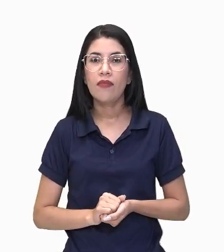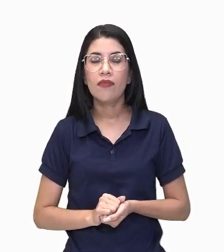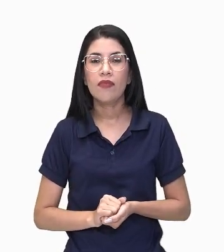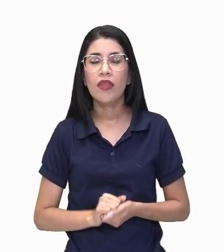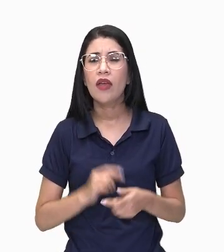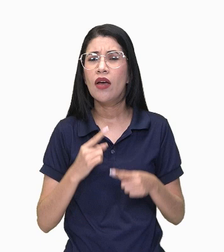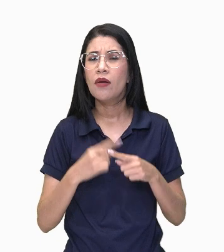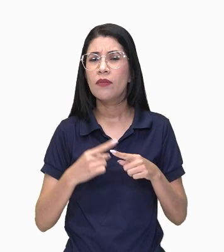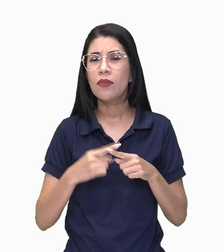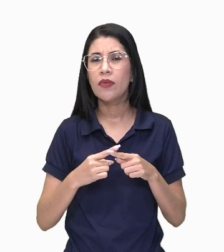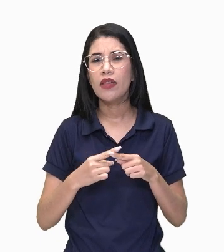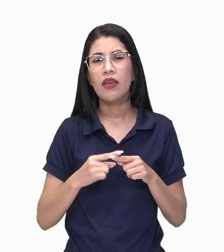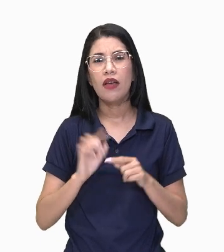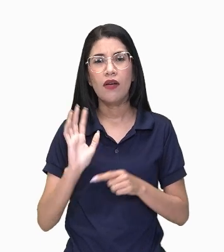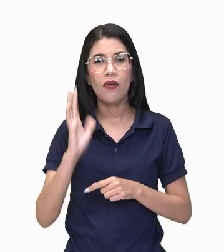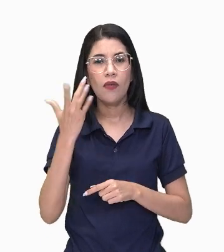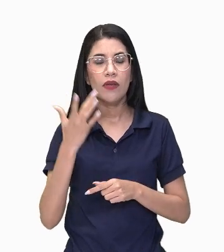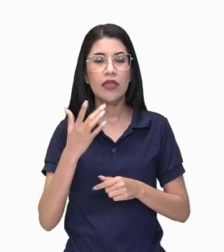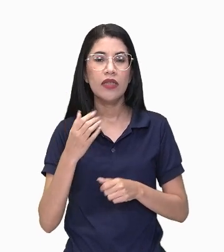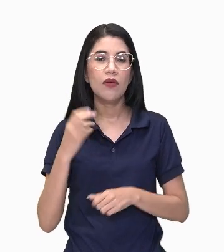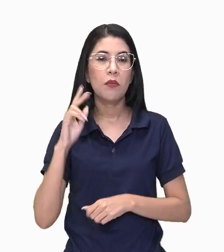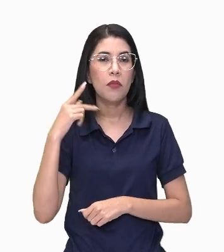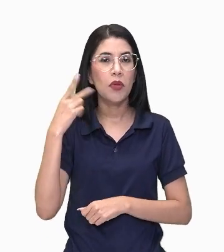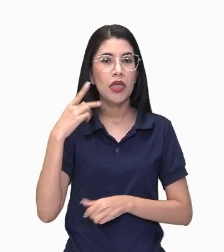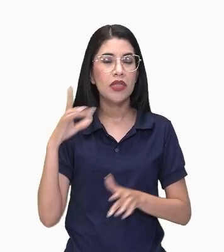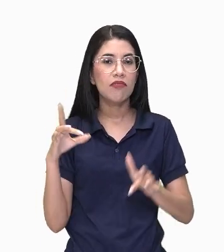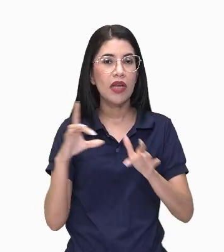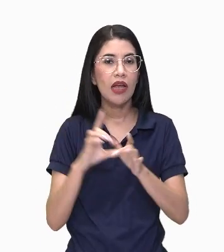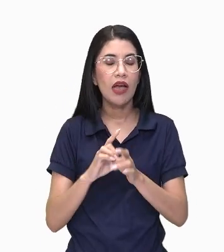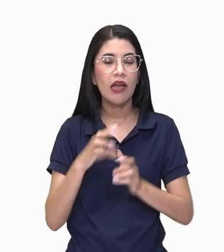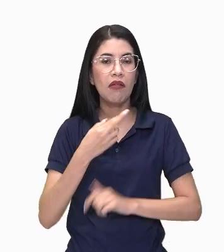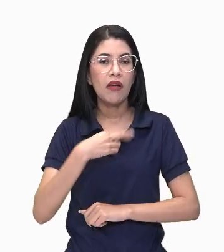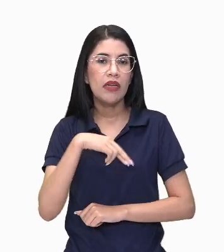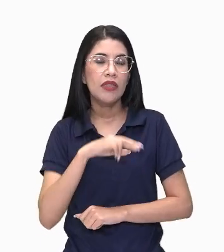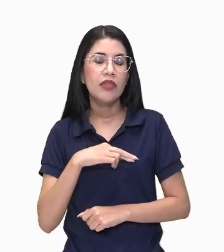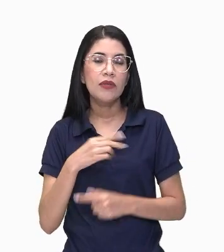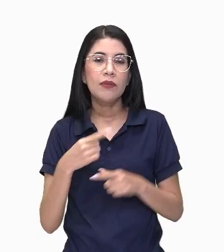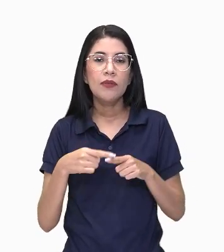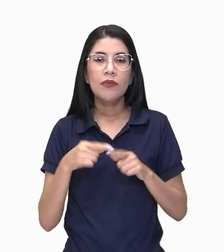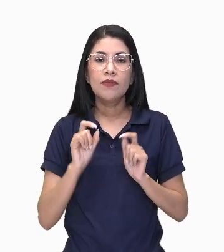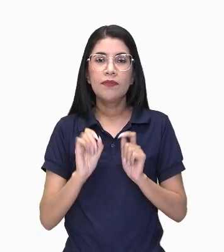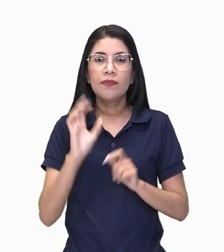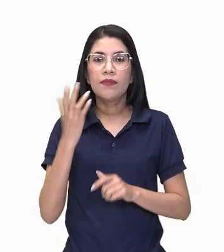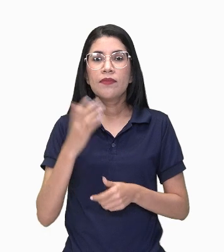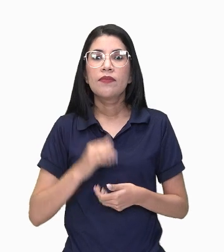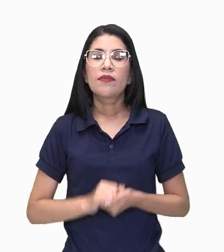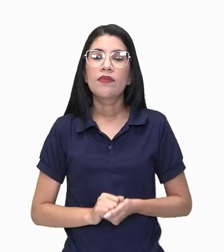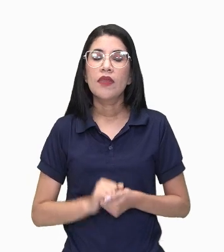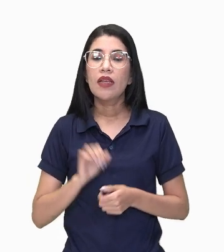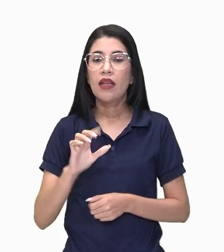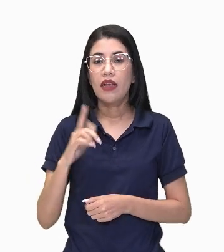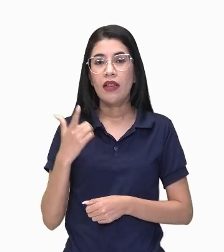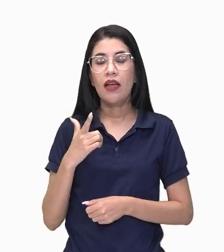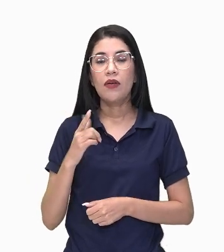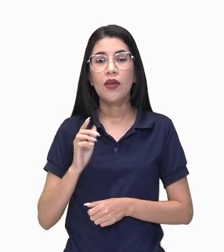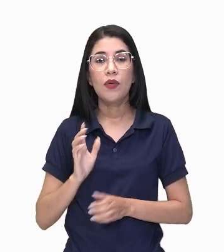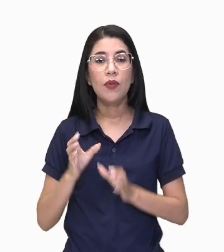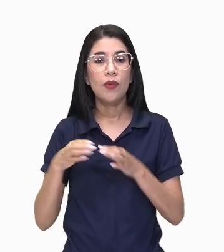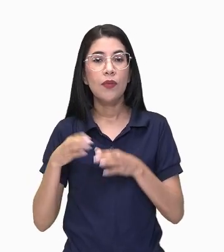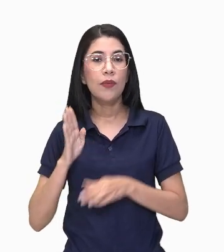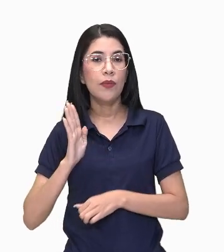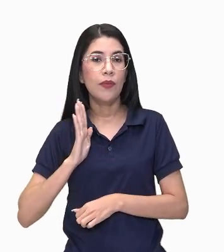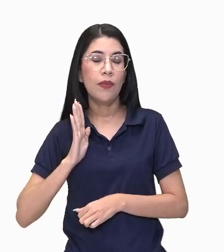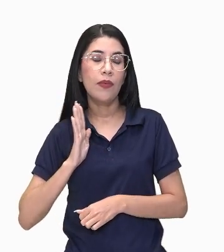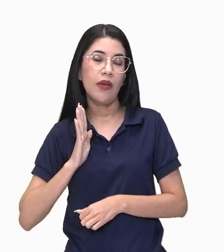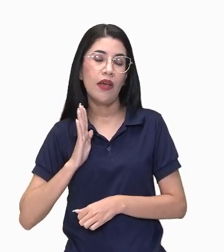Por que teve razões políticas além de religiosas, professor? Porque, obviamente, a burguesia, que